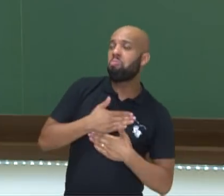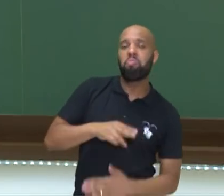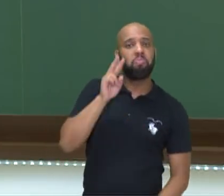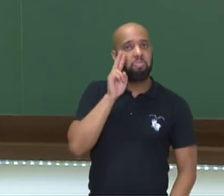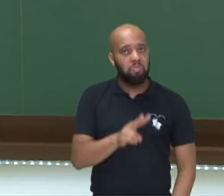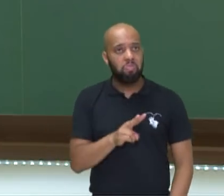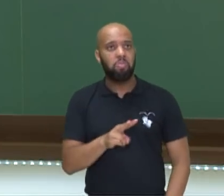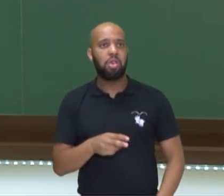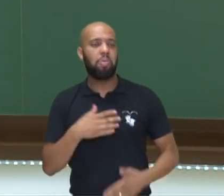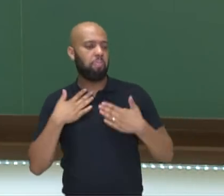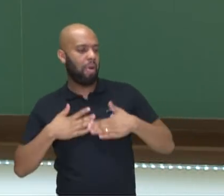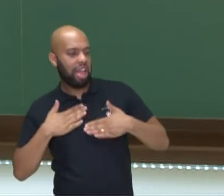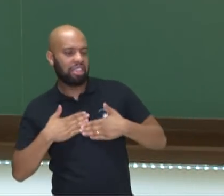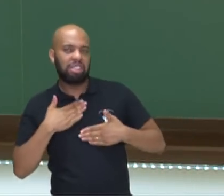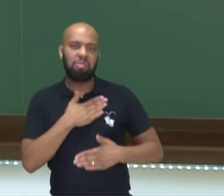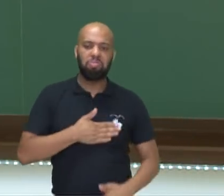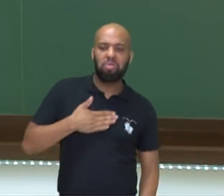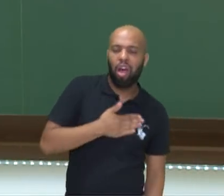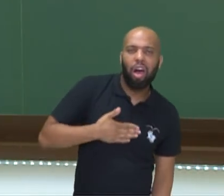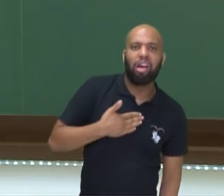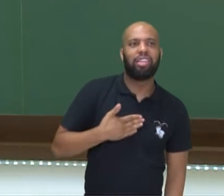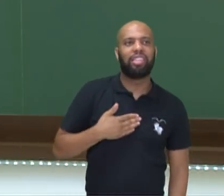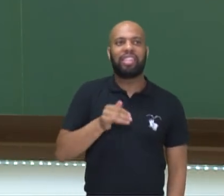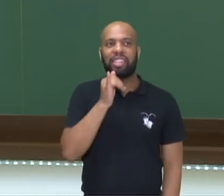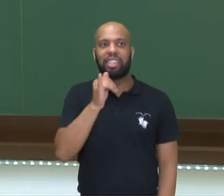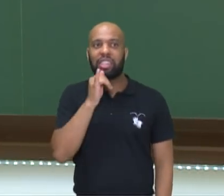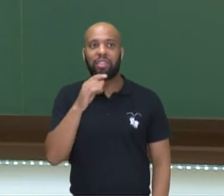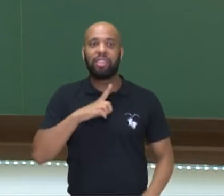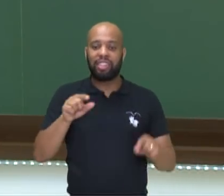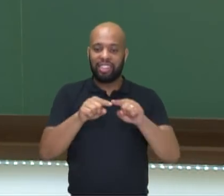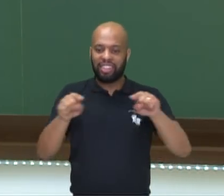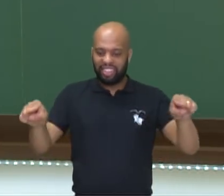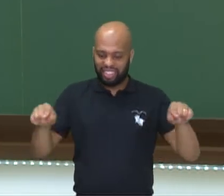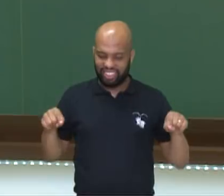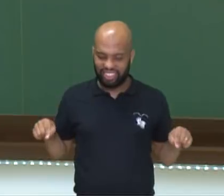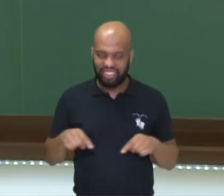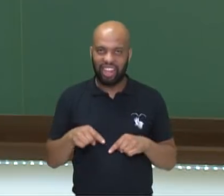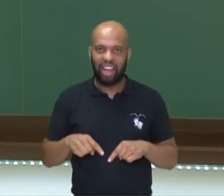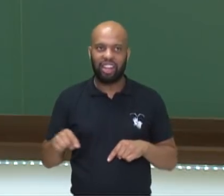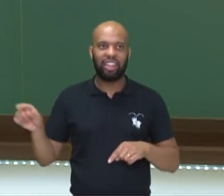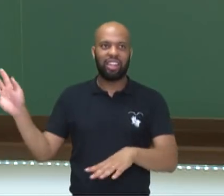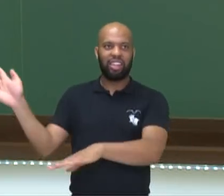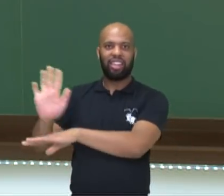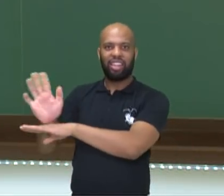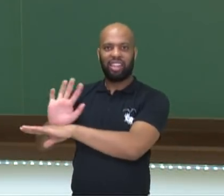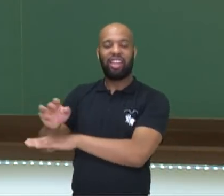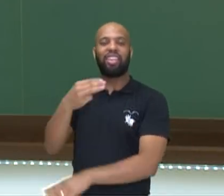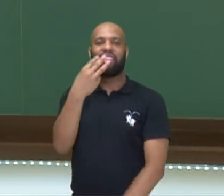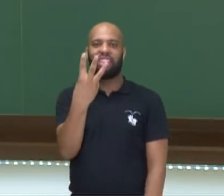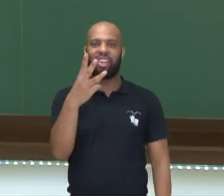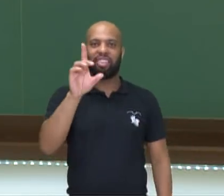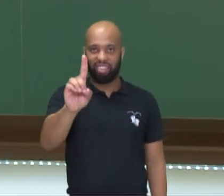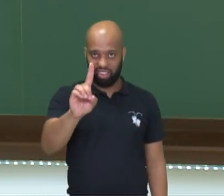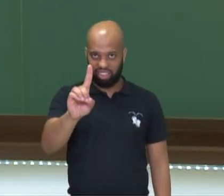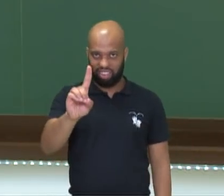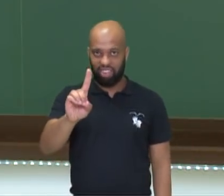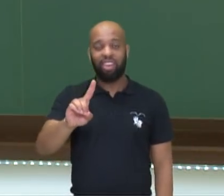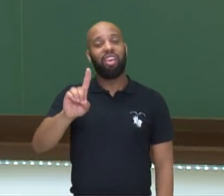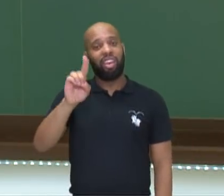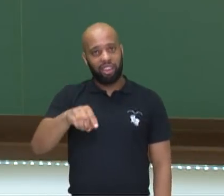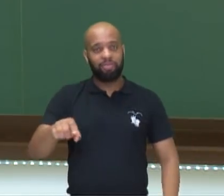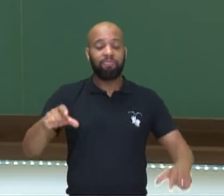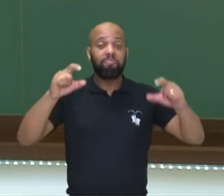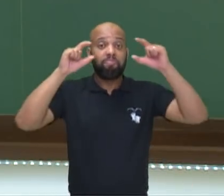pode falar aqui, por exemplo, das salas 3D. As salas 3D do cinema já